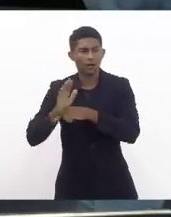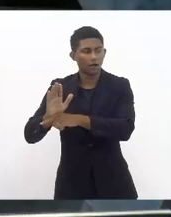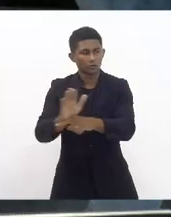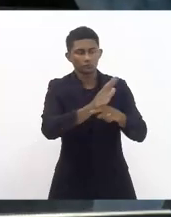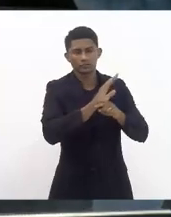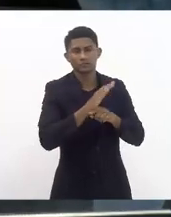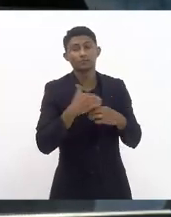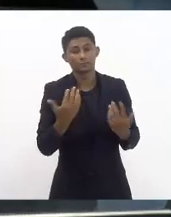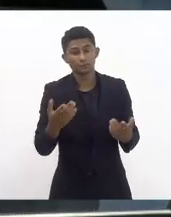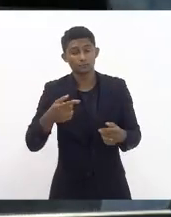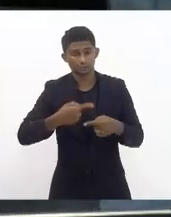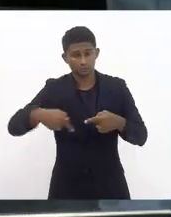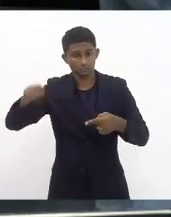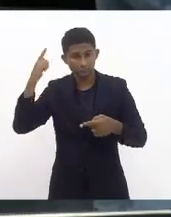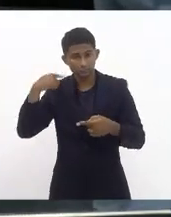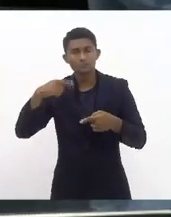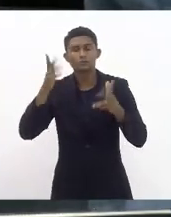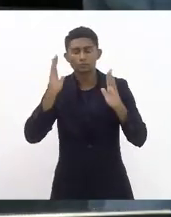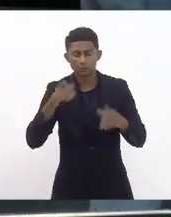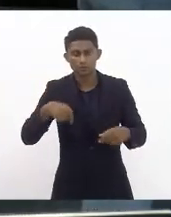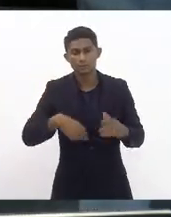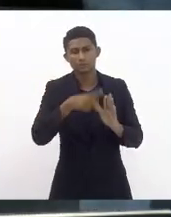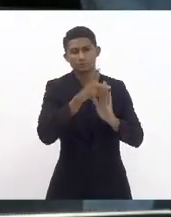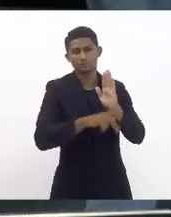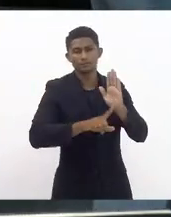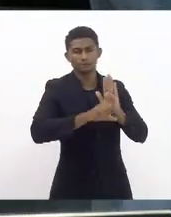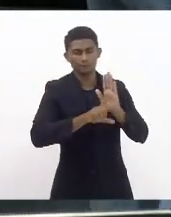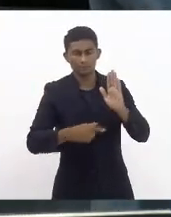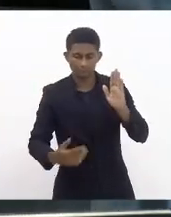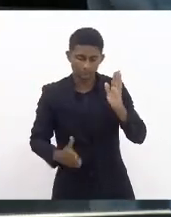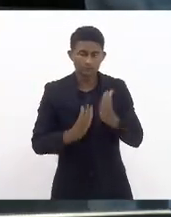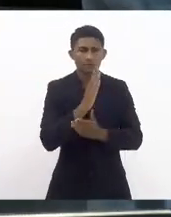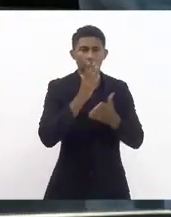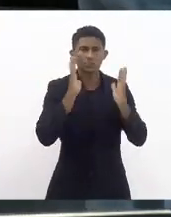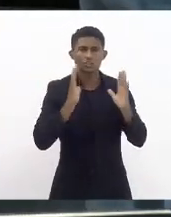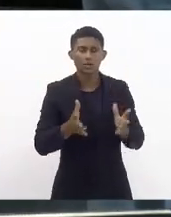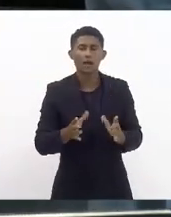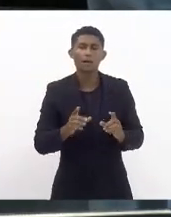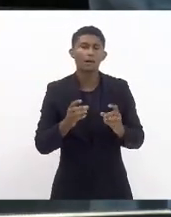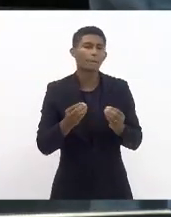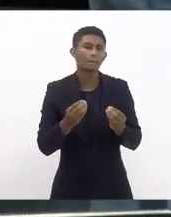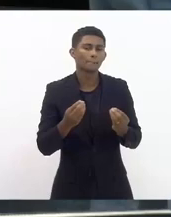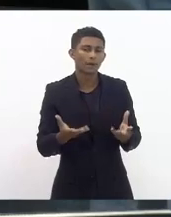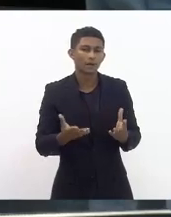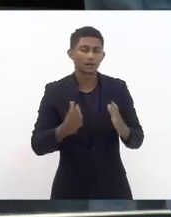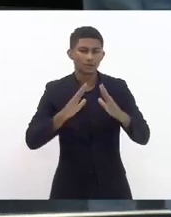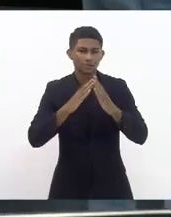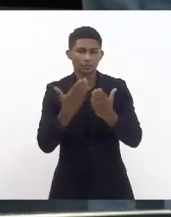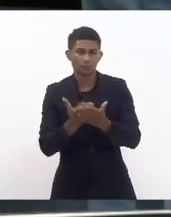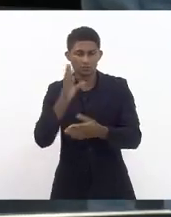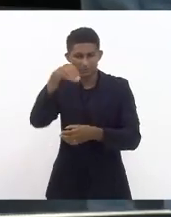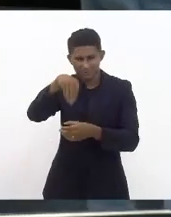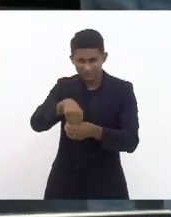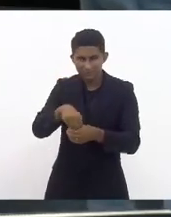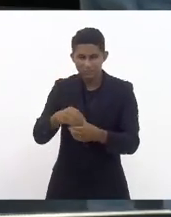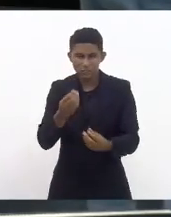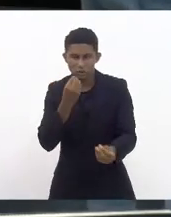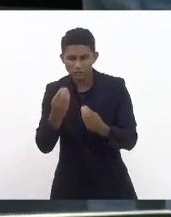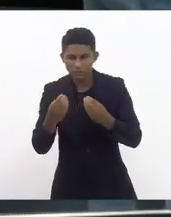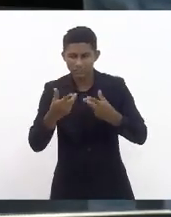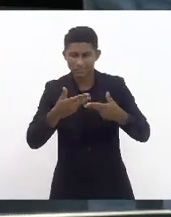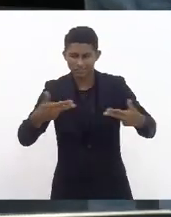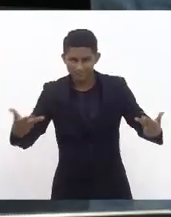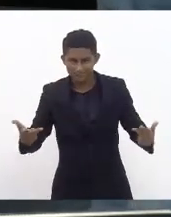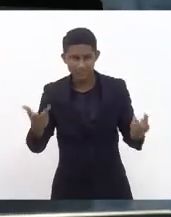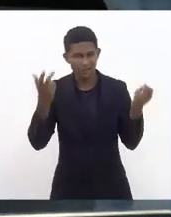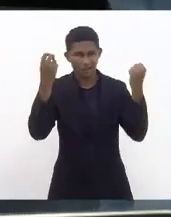também estabelece diretrizes para alimentação saudável na escola, limitando o consumo de ultraprocessados, de embutidos.